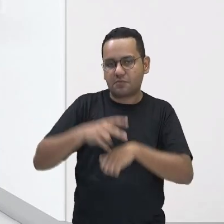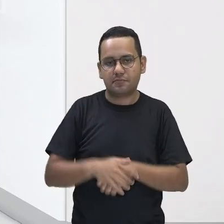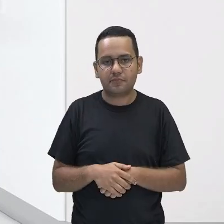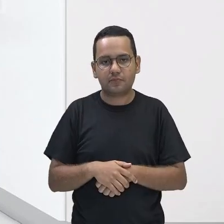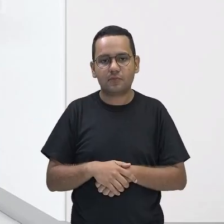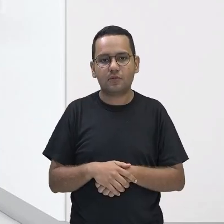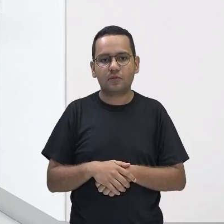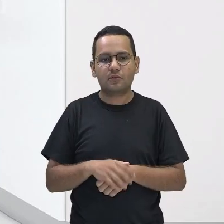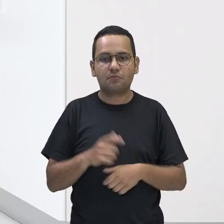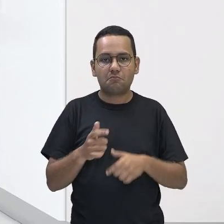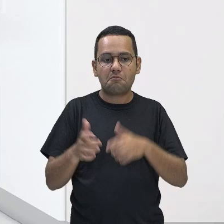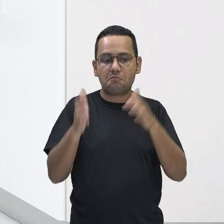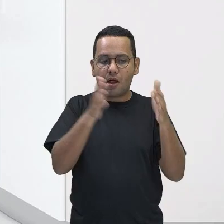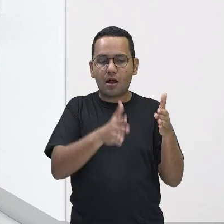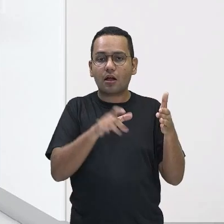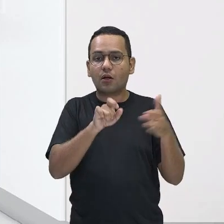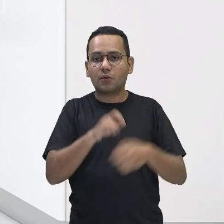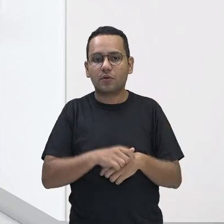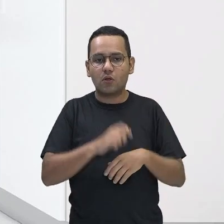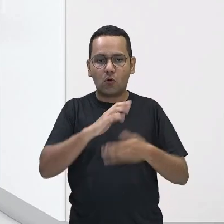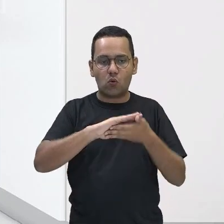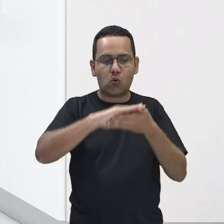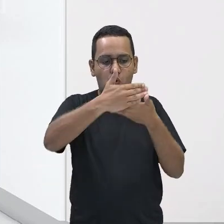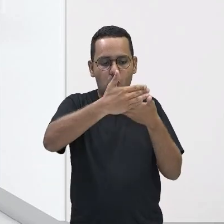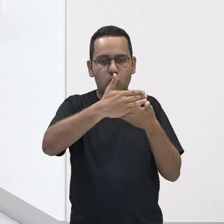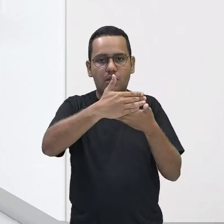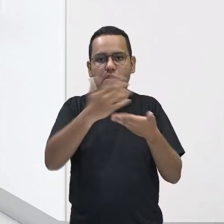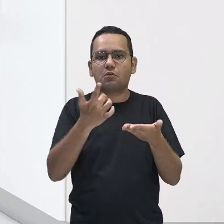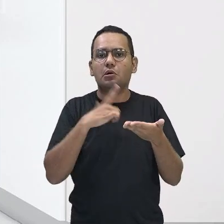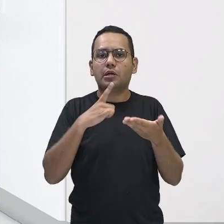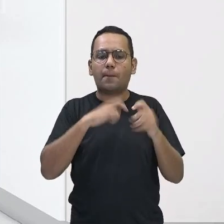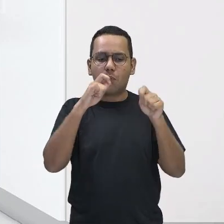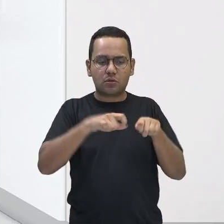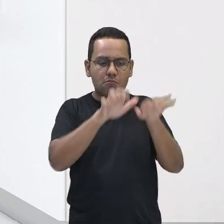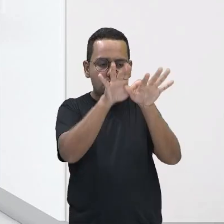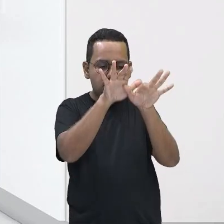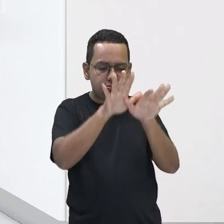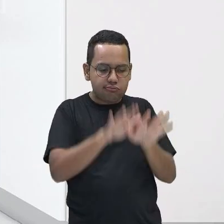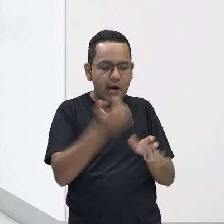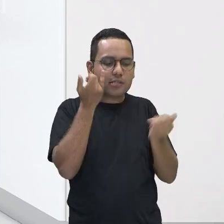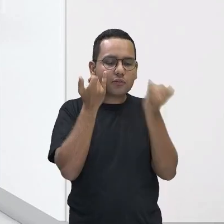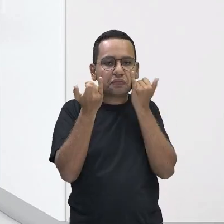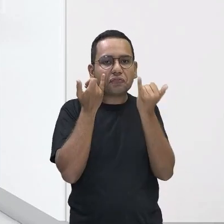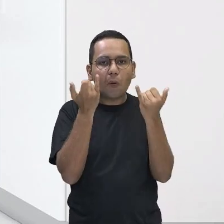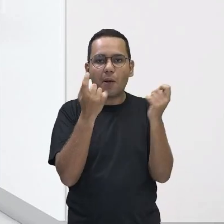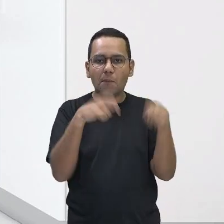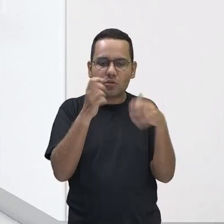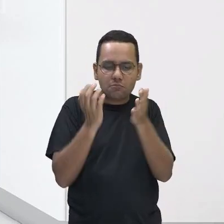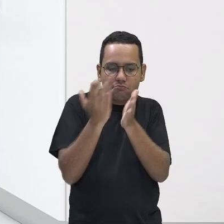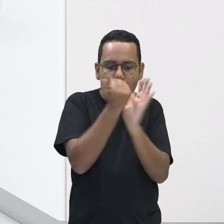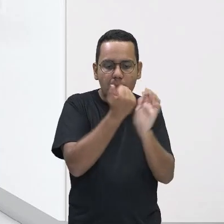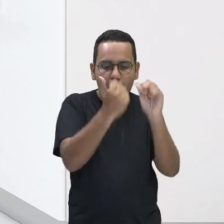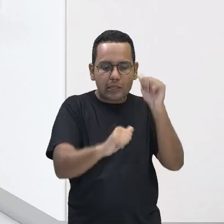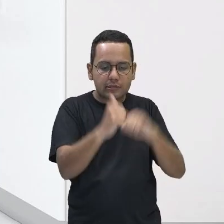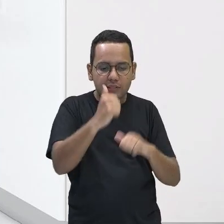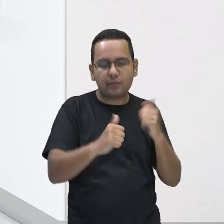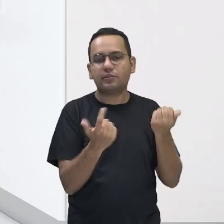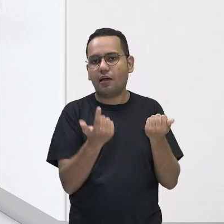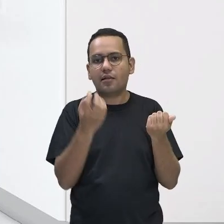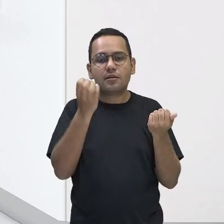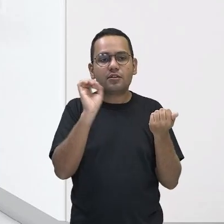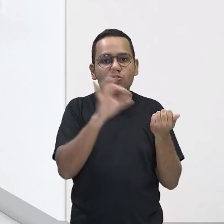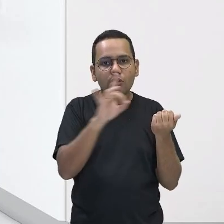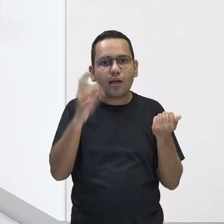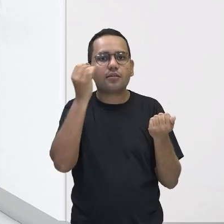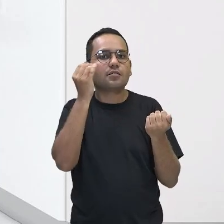já temos ali computadores onde são anotados os dados, onde são feitos ali a redação